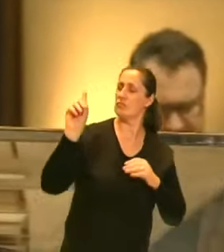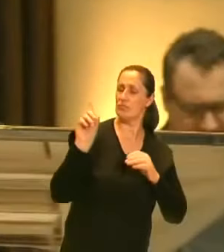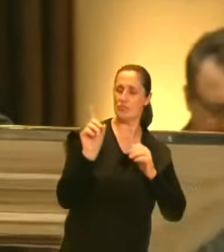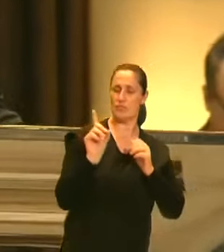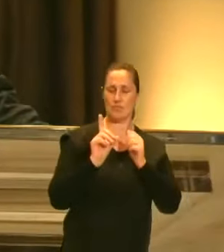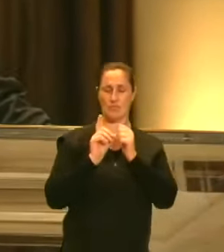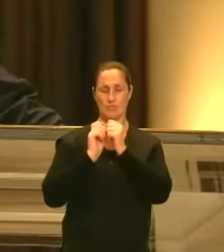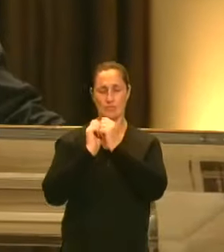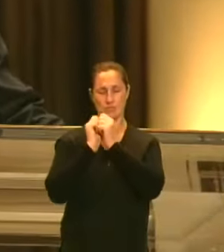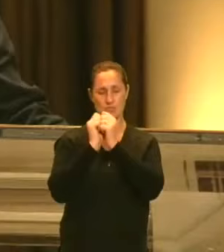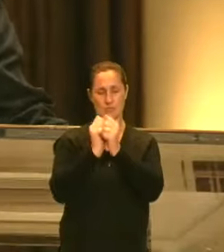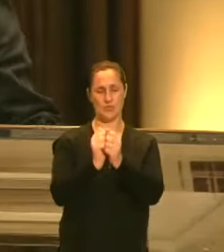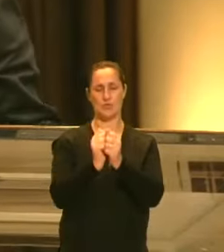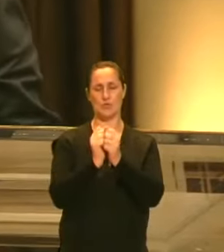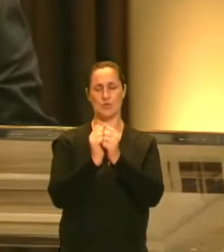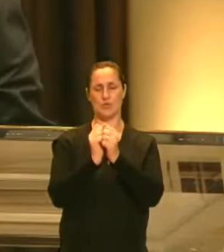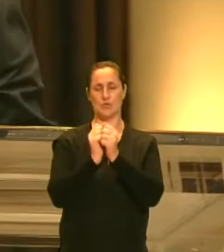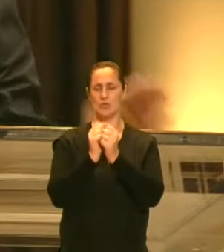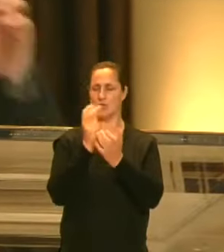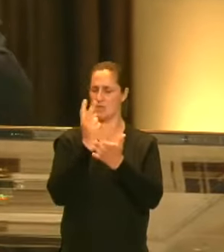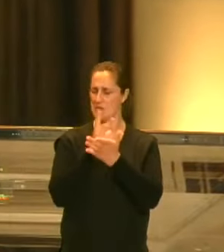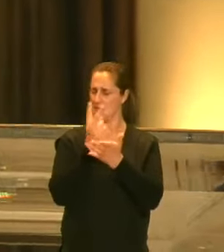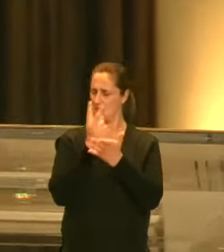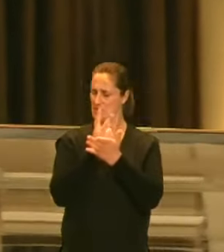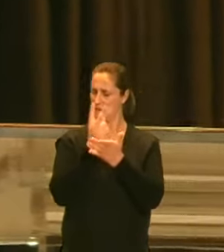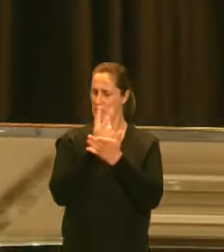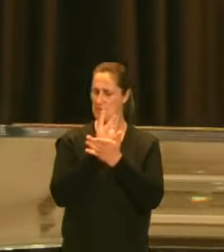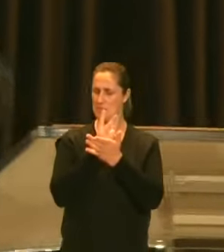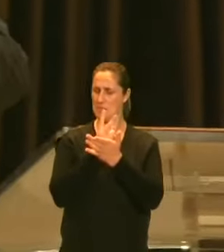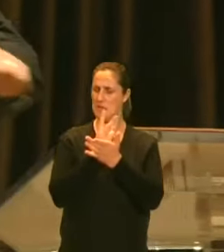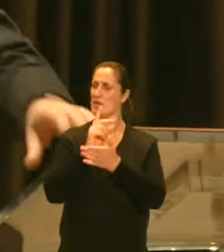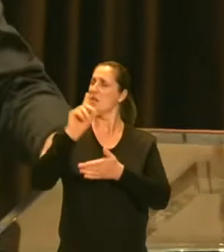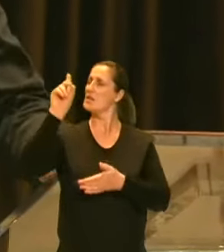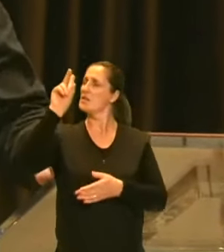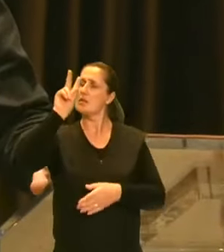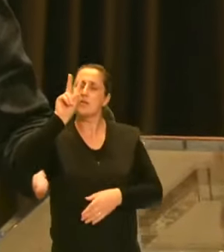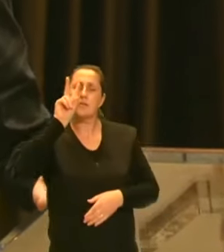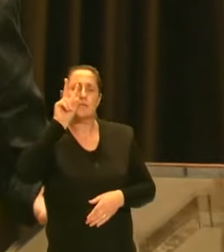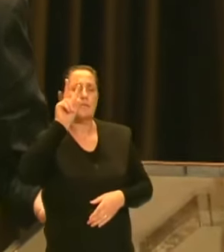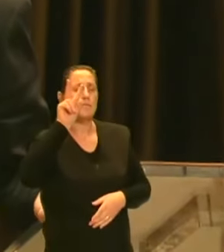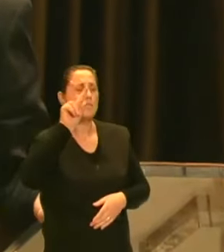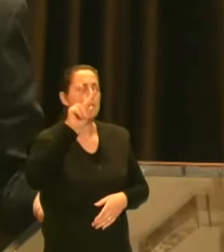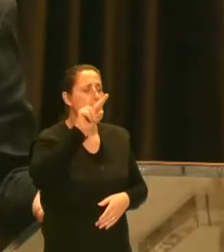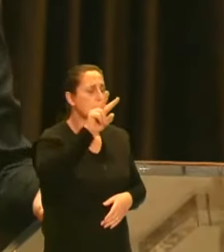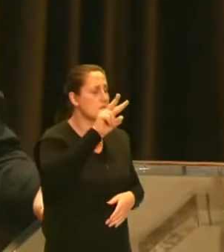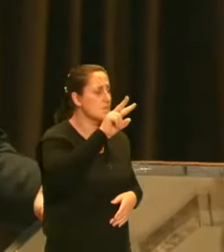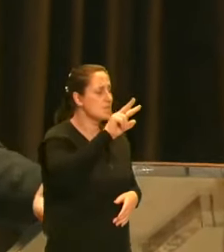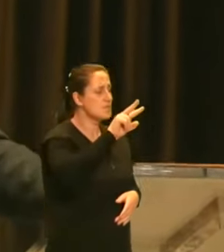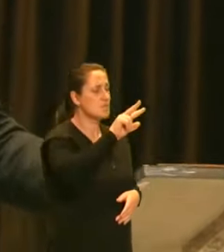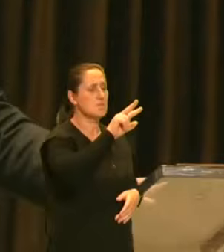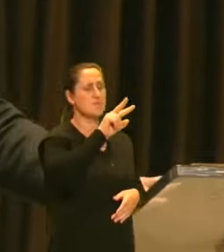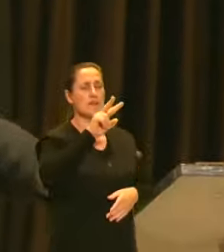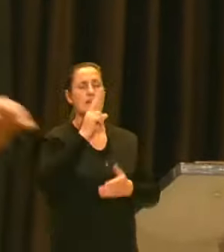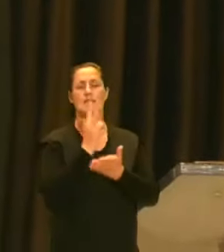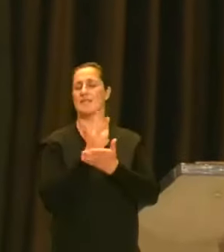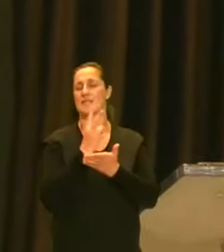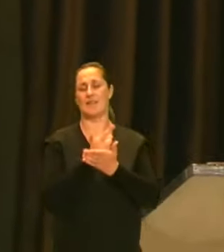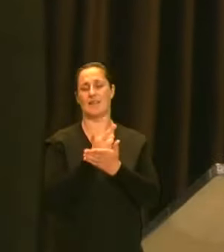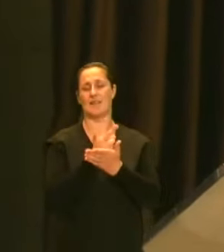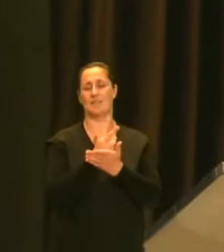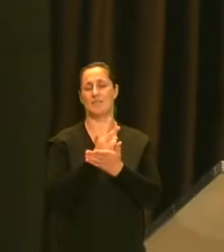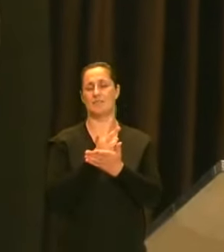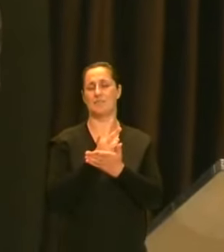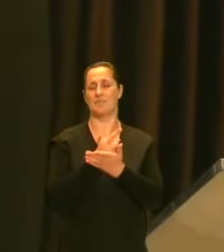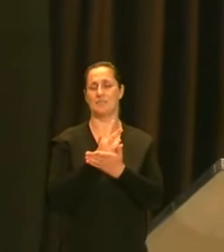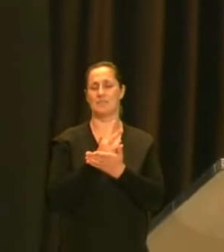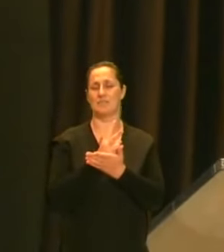vida. O Senhor não dorme, o Senhor está vigilante, o Senhor está alerta. Ah, Deus, e o Senhor está